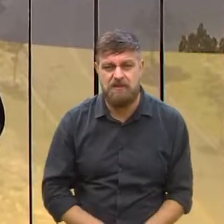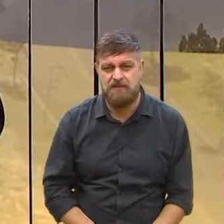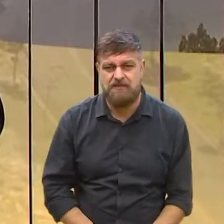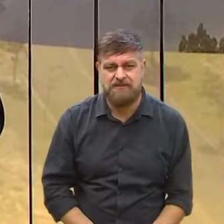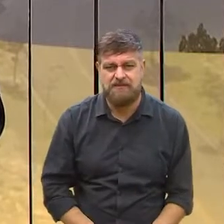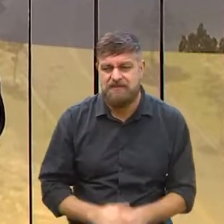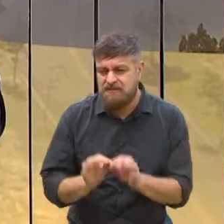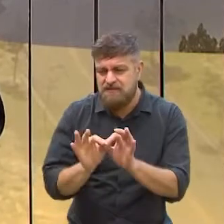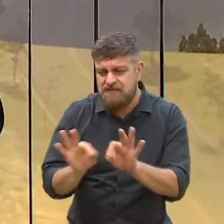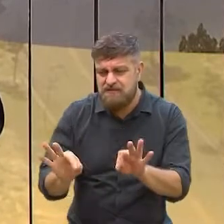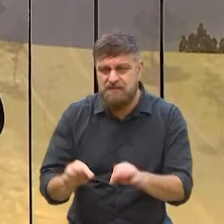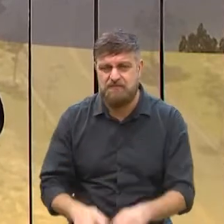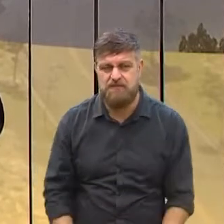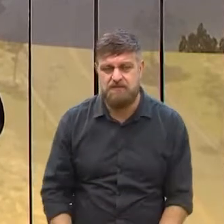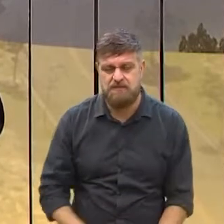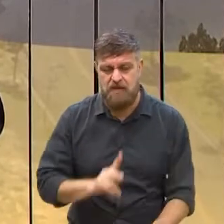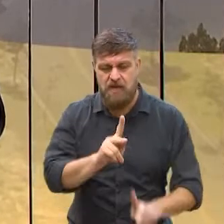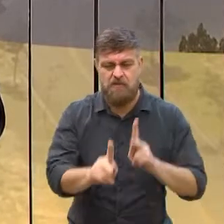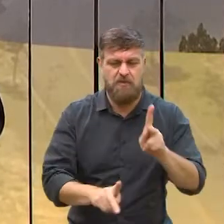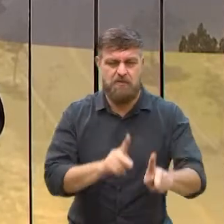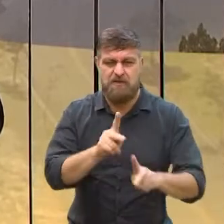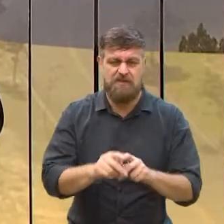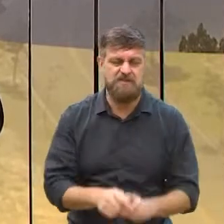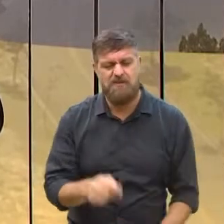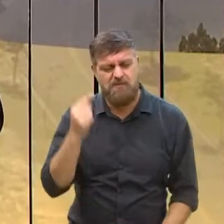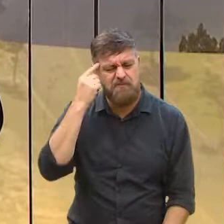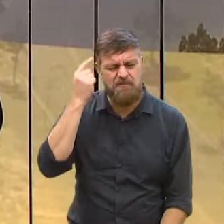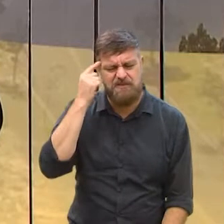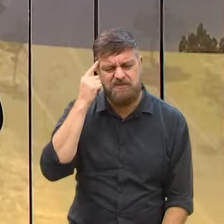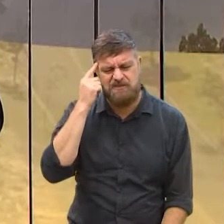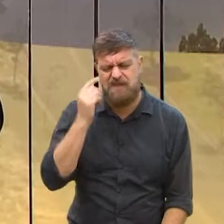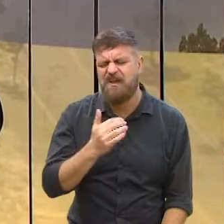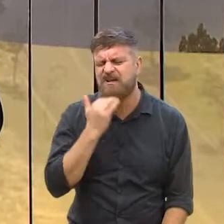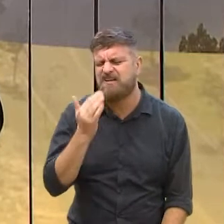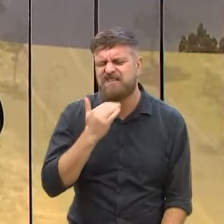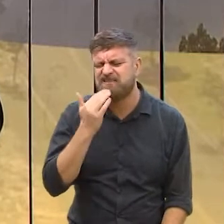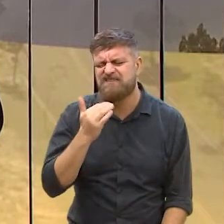tão simples pela população. A população